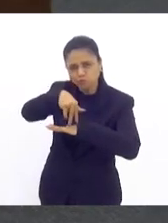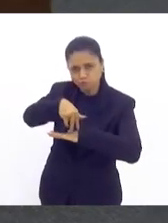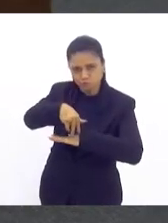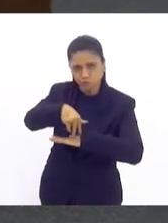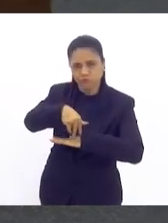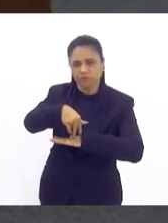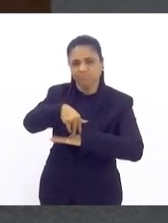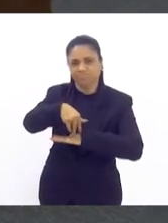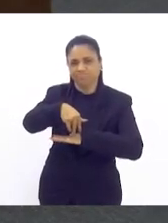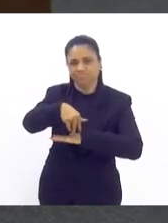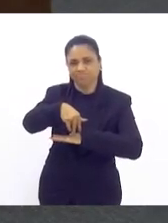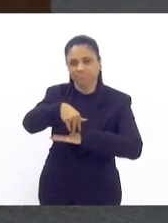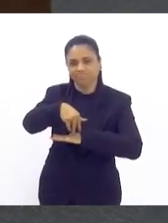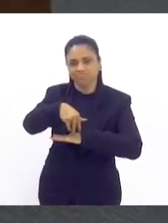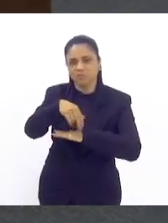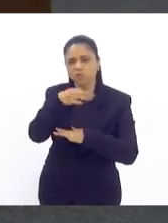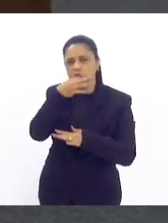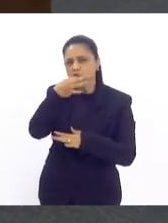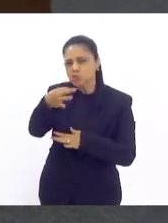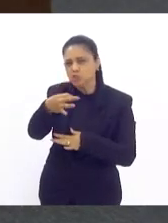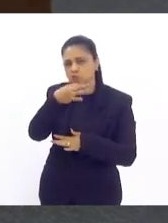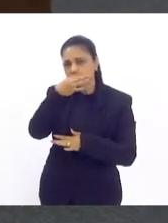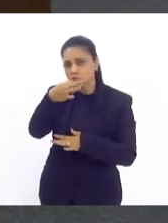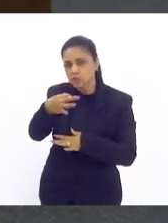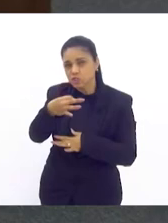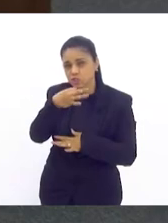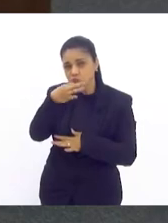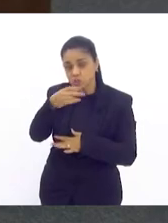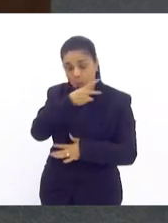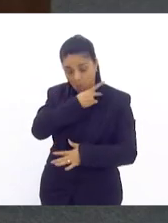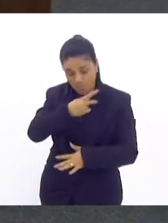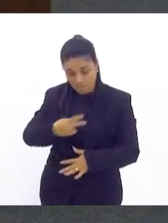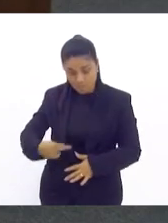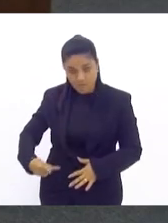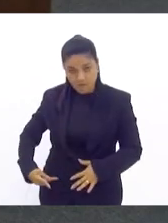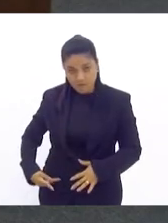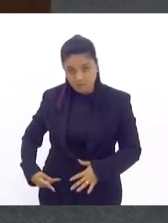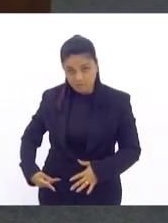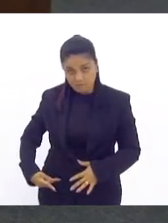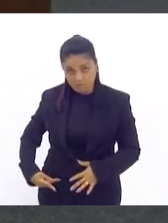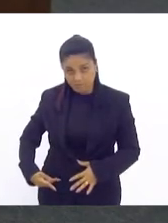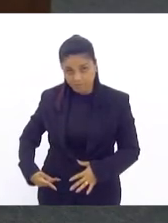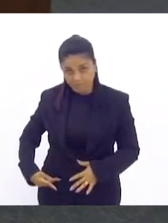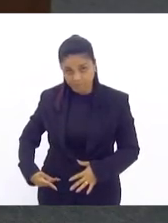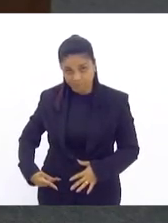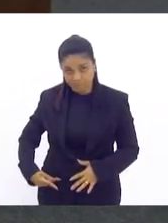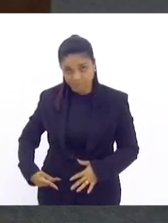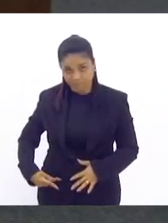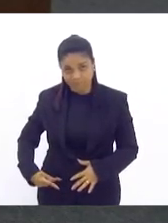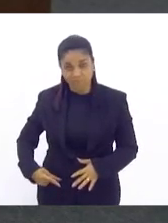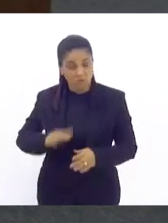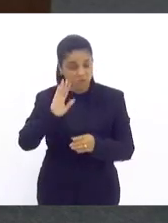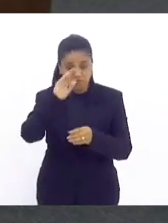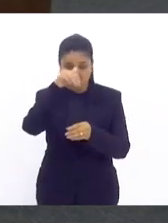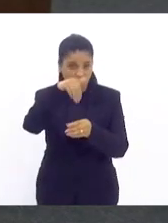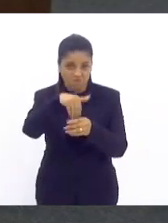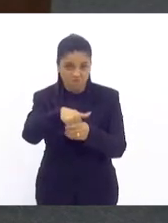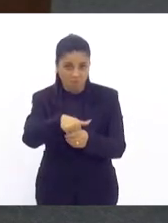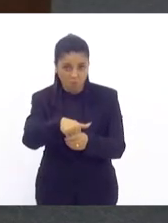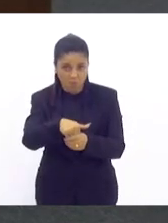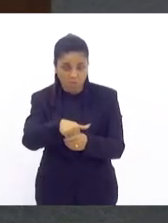para criticar ou então Presidente da República não votei nele nem no primeiro